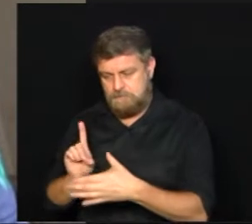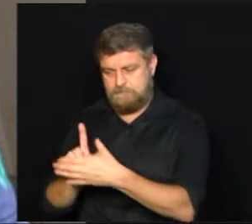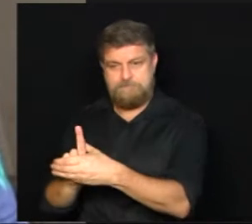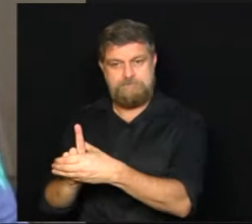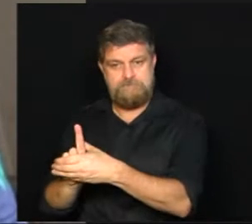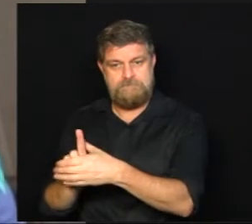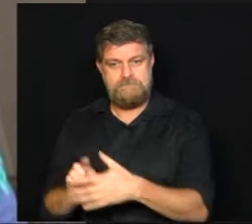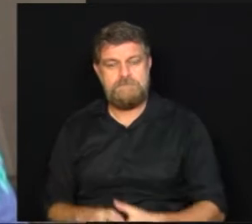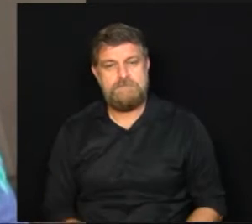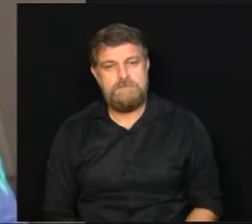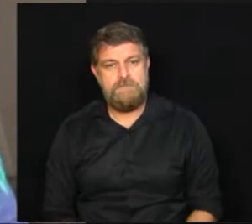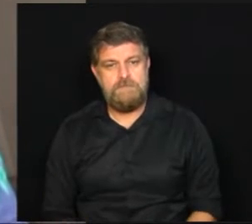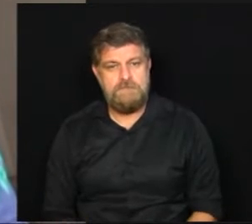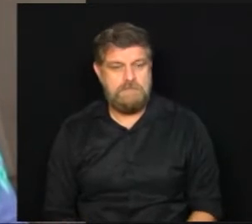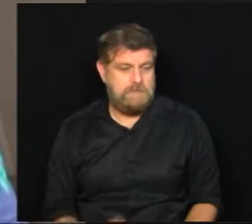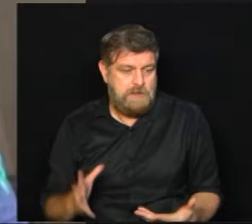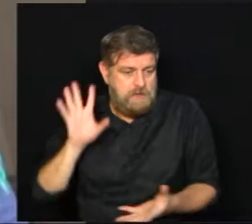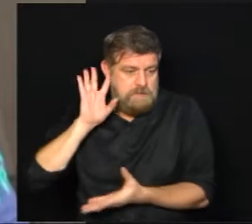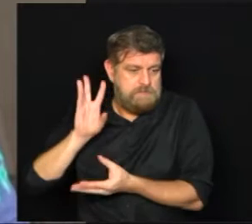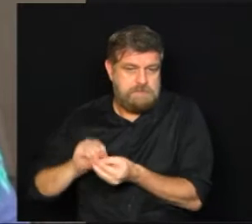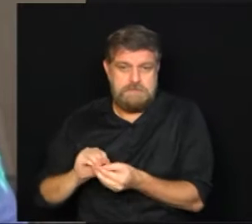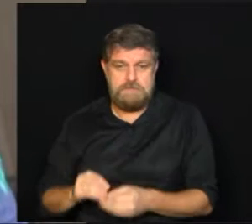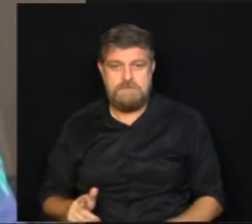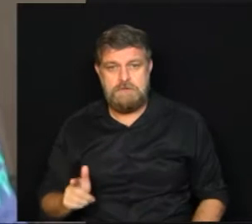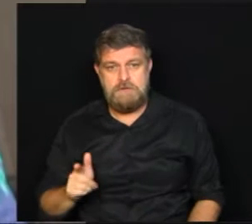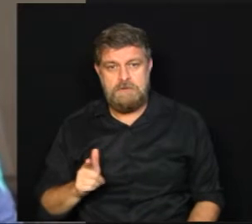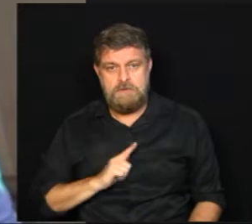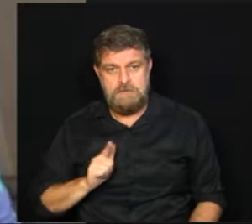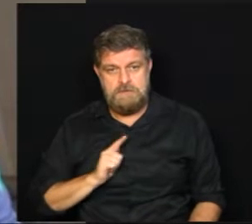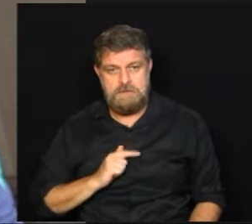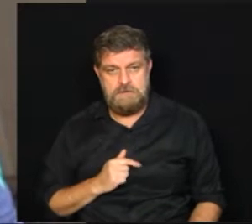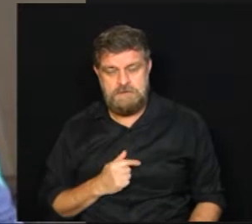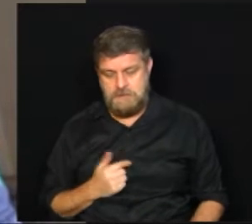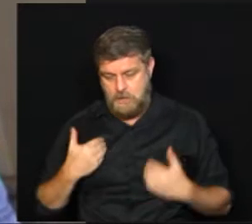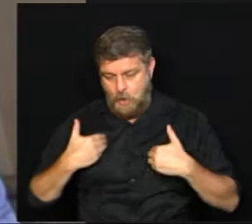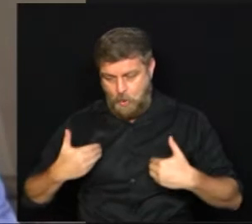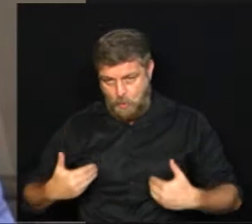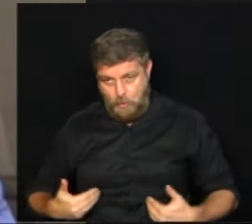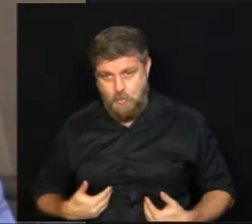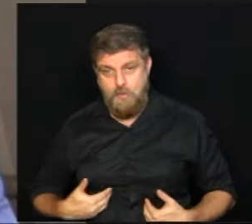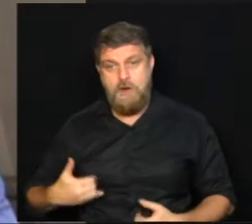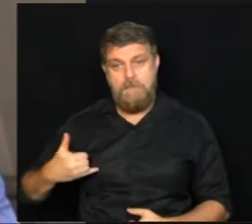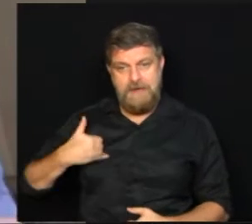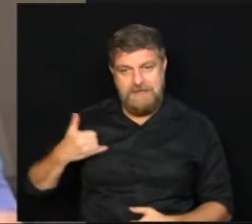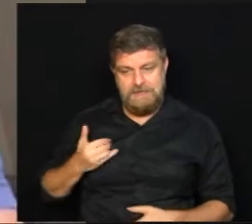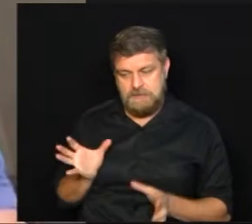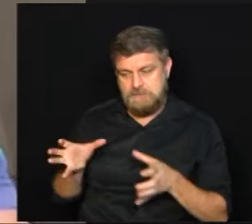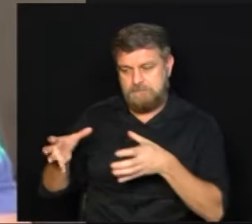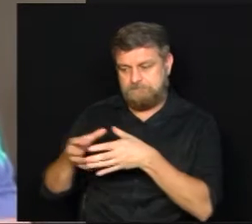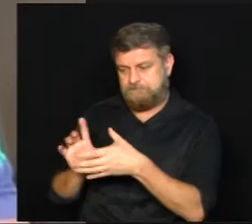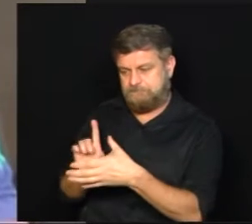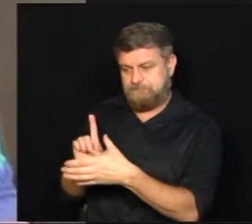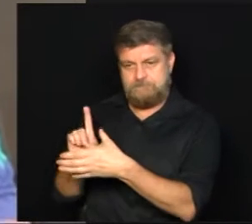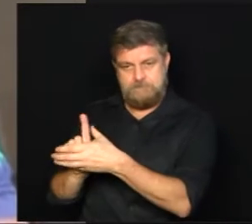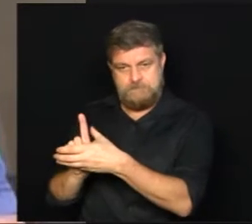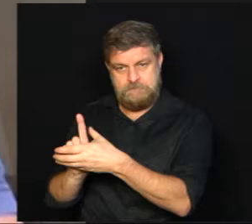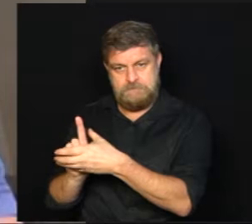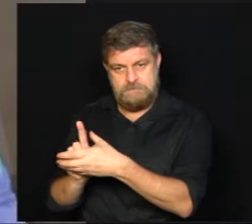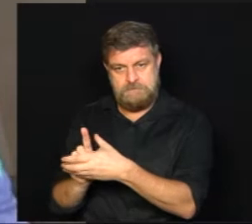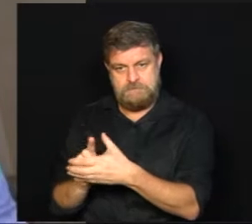E é isso, assim, você tem um determinado peso corporal, uma determinada idade, você vai competir com